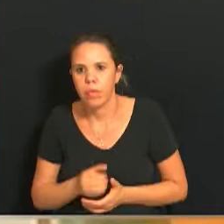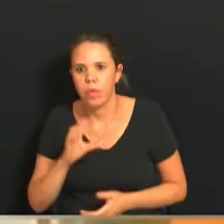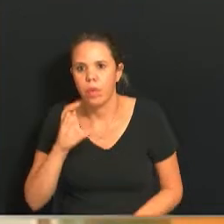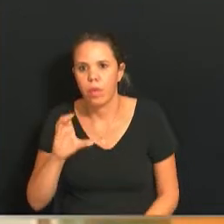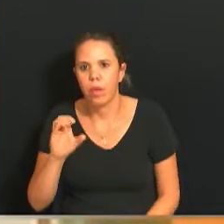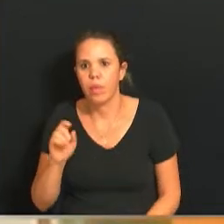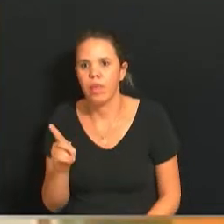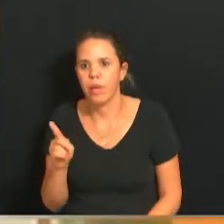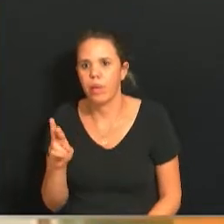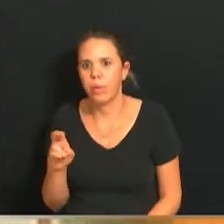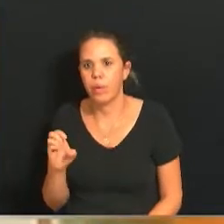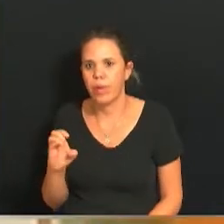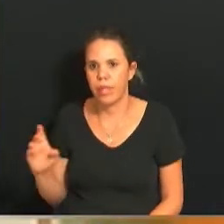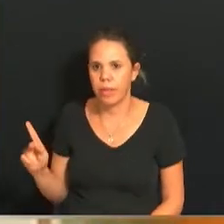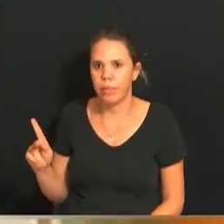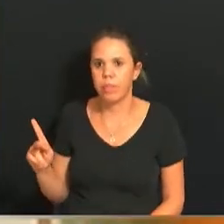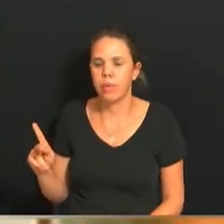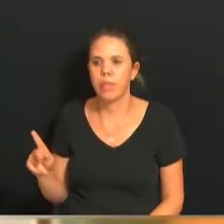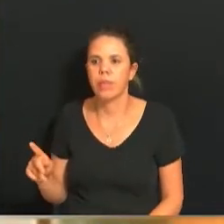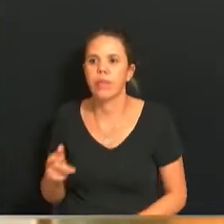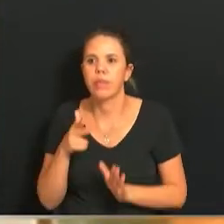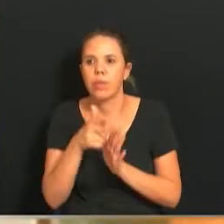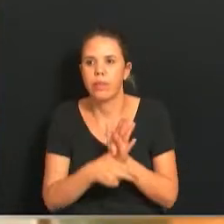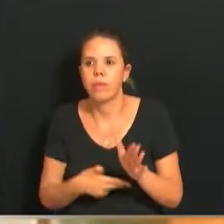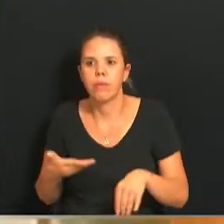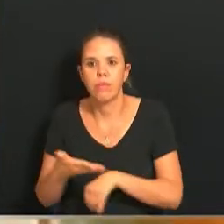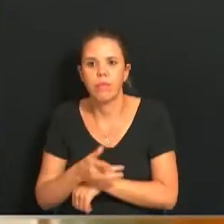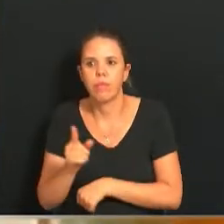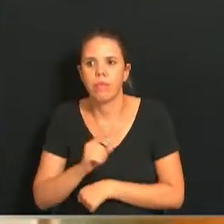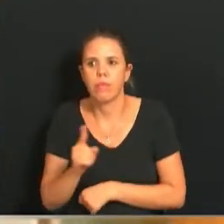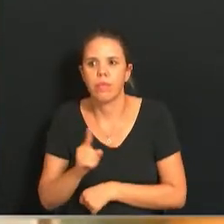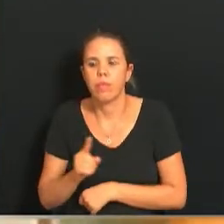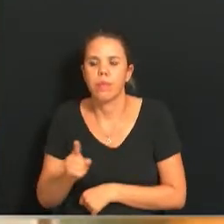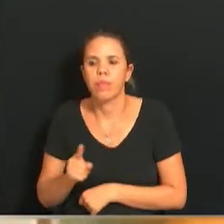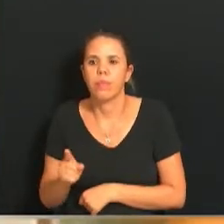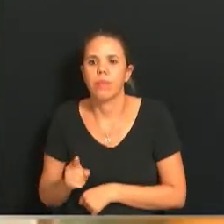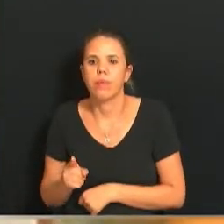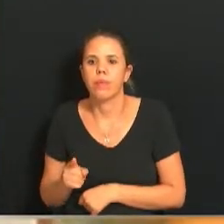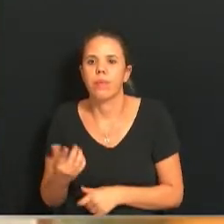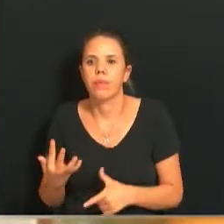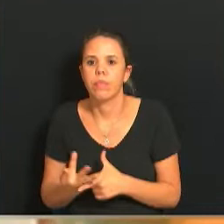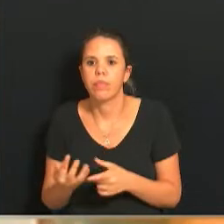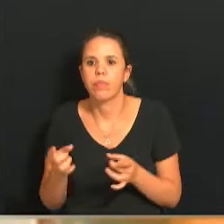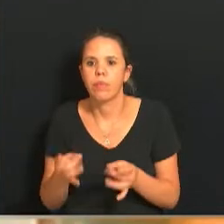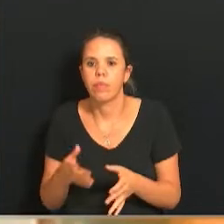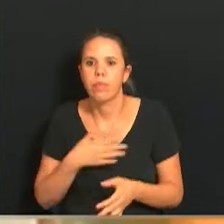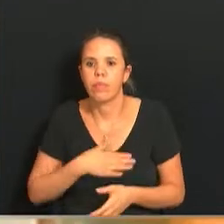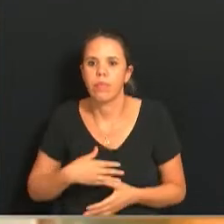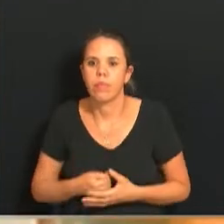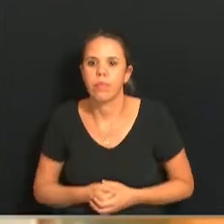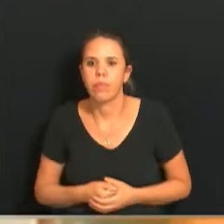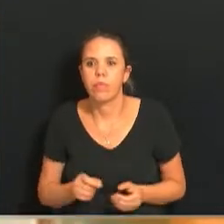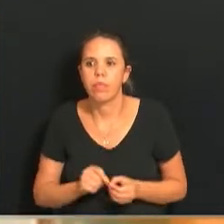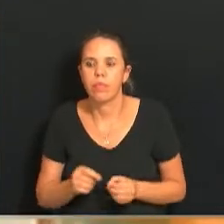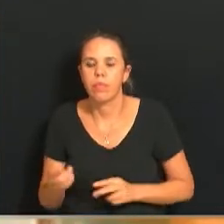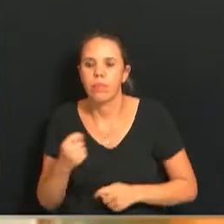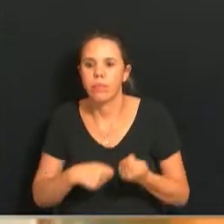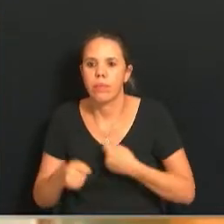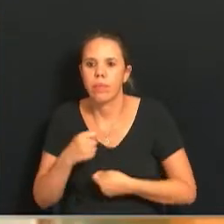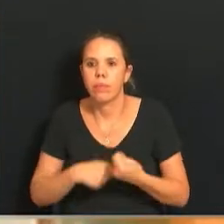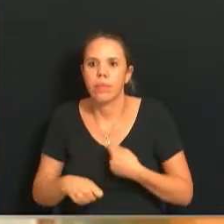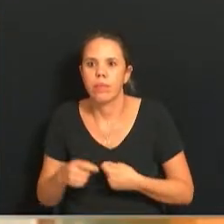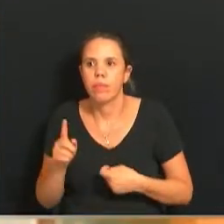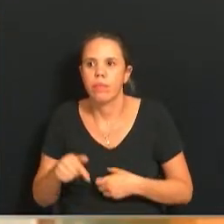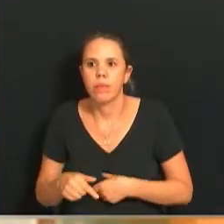também, e a linha férrea também não entraria nisso. E o restante eles gostariam de vender e fazer negócio com a área. Foi essa